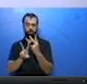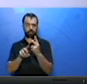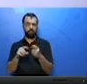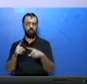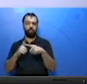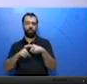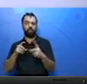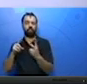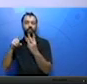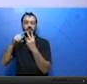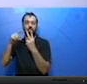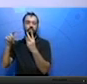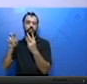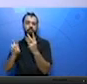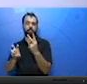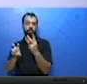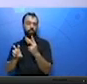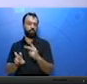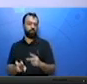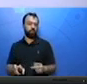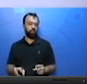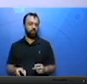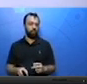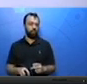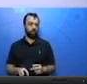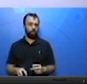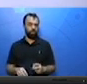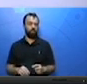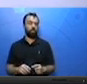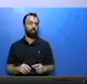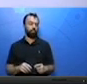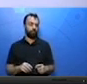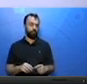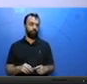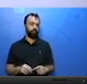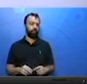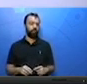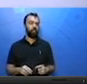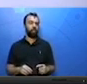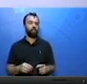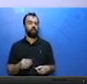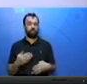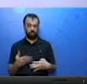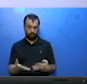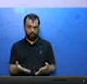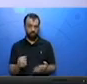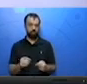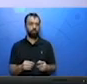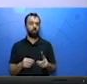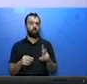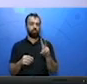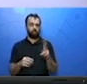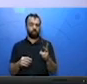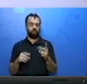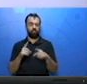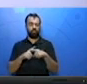posso multiplicar, fazer vezes. 2 vezes 5, 10. Então, é 2 raiz de